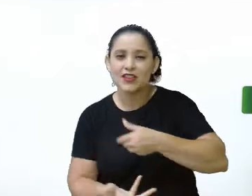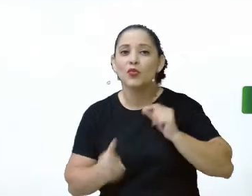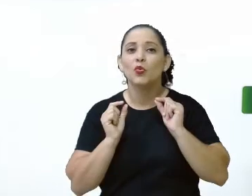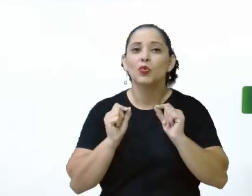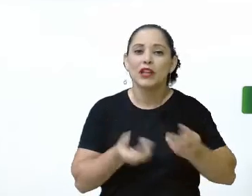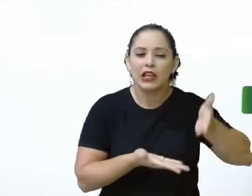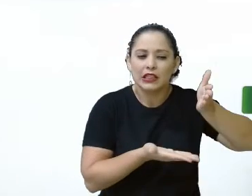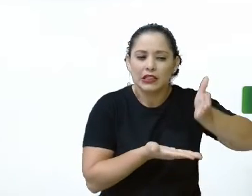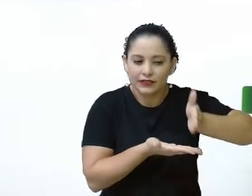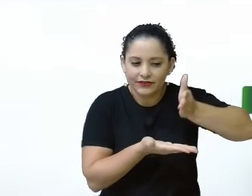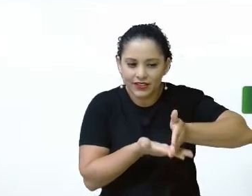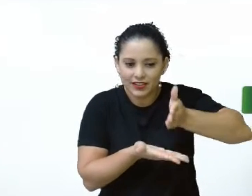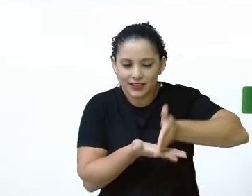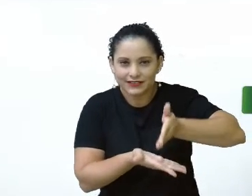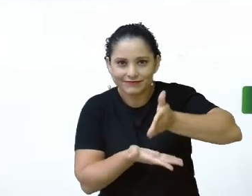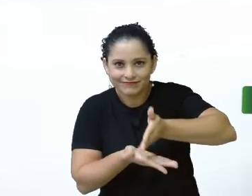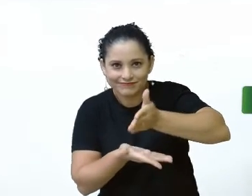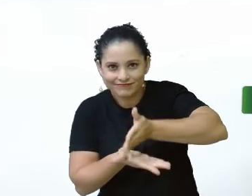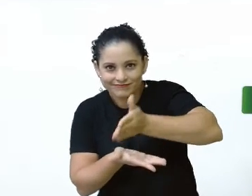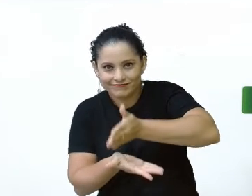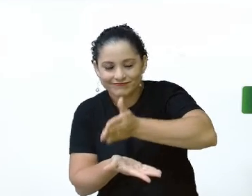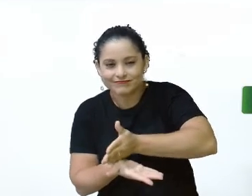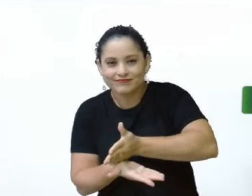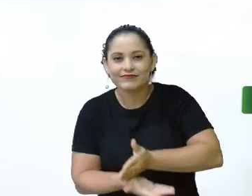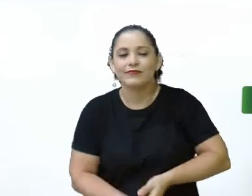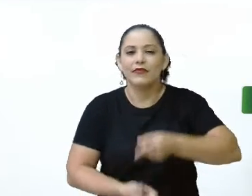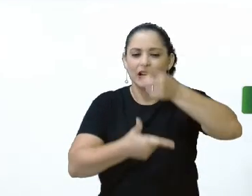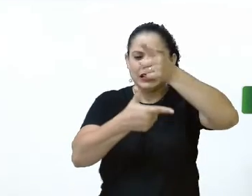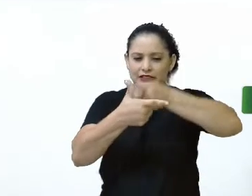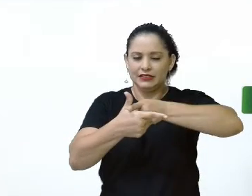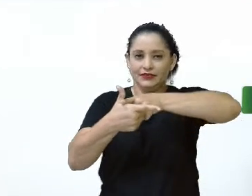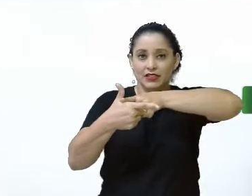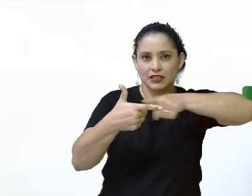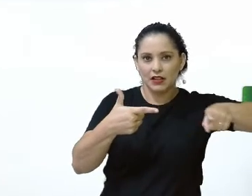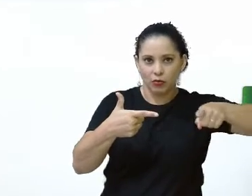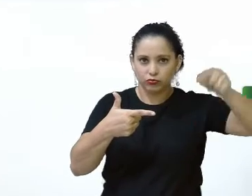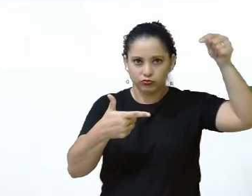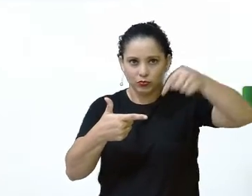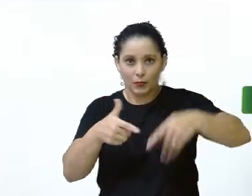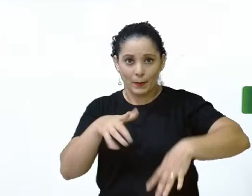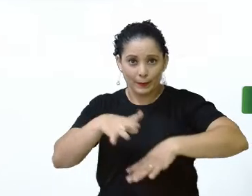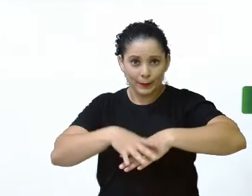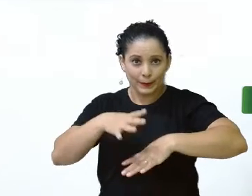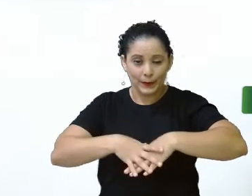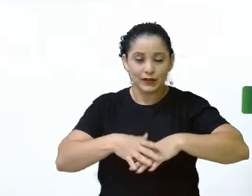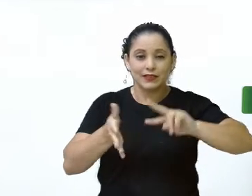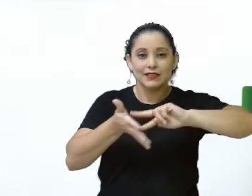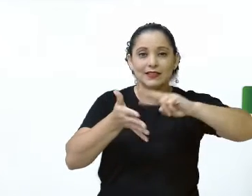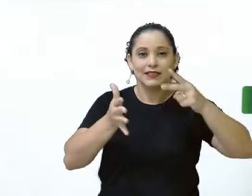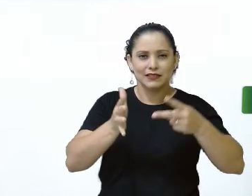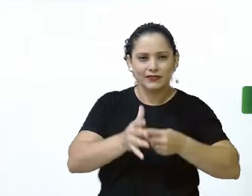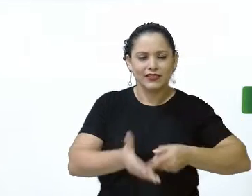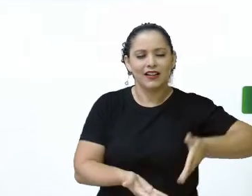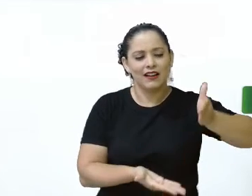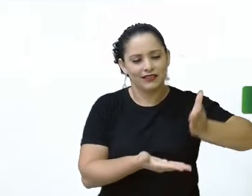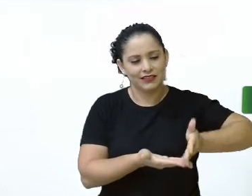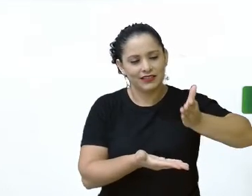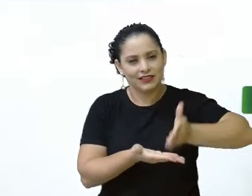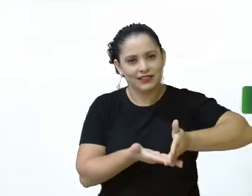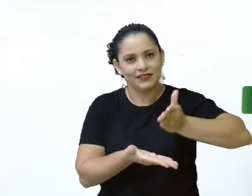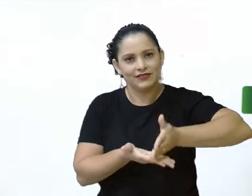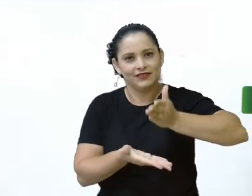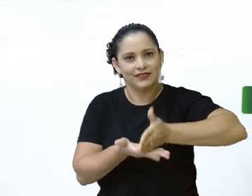dividir. Exatamente. Quando a gente fala da operação divisão, a gente está falando automaticamente